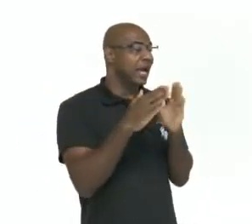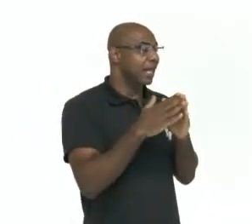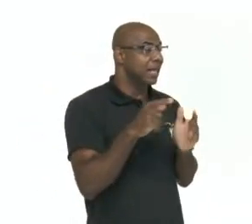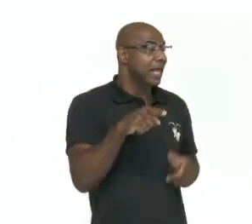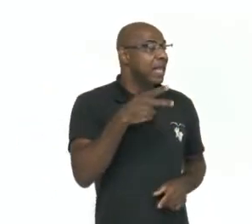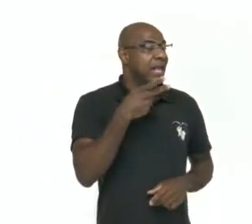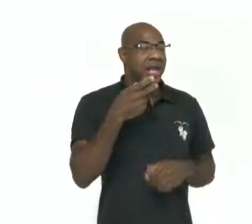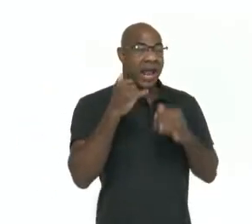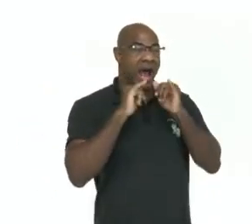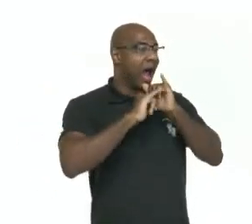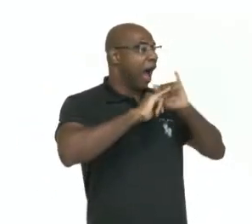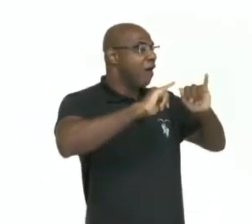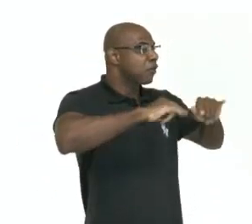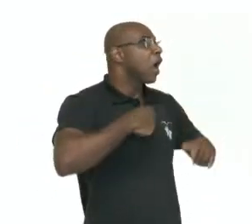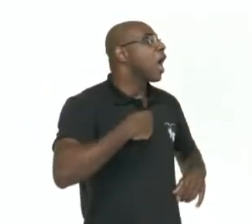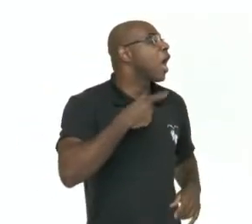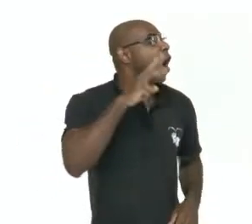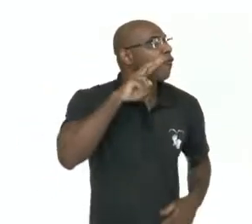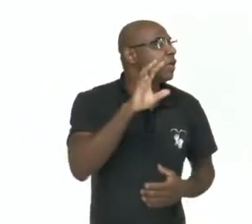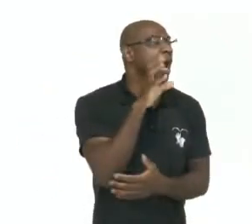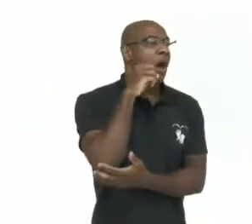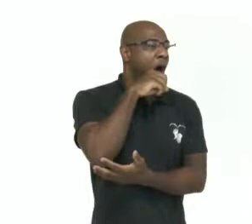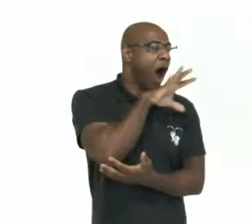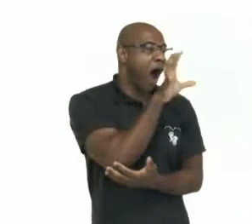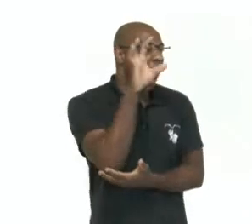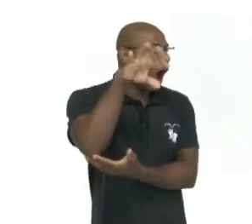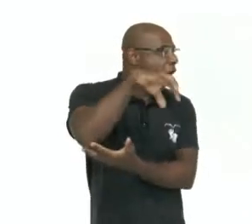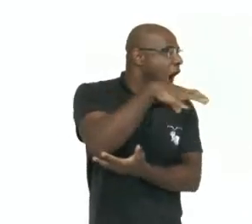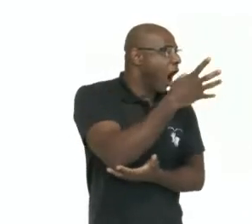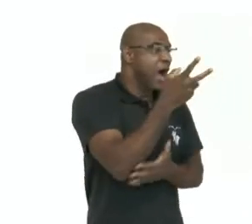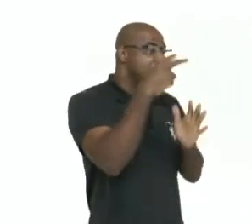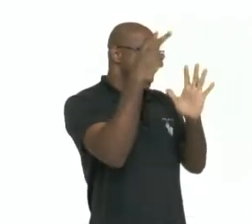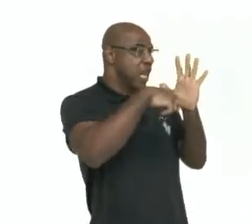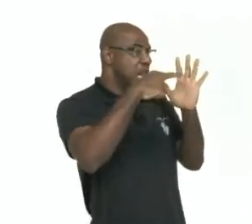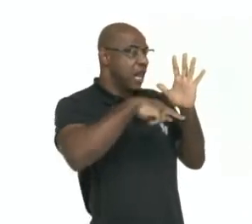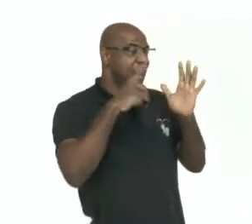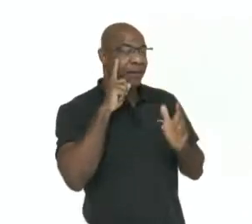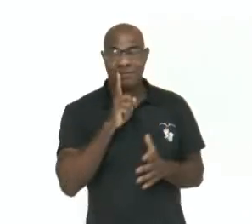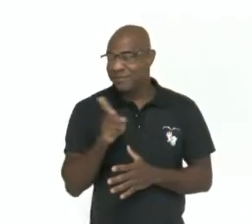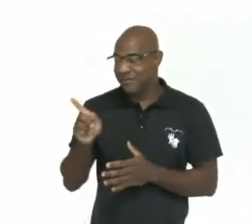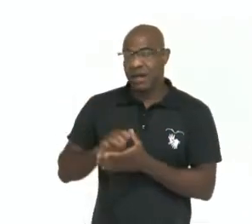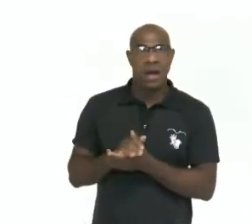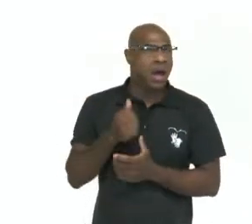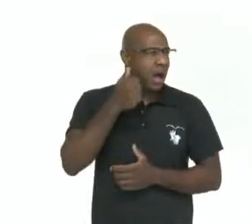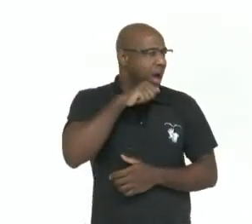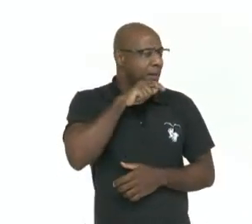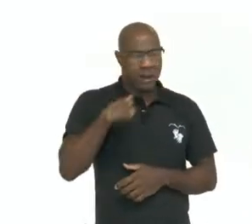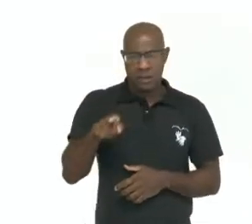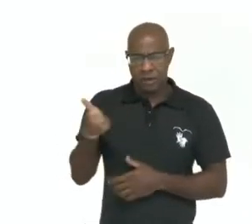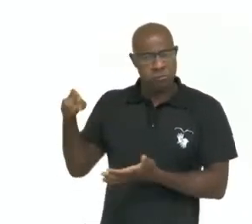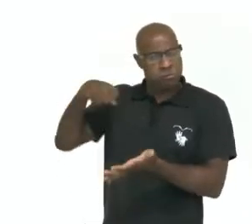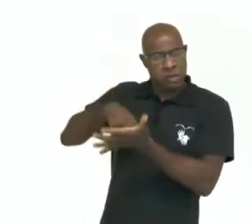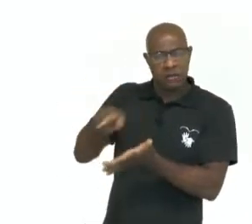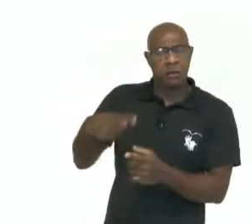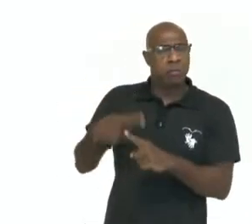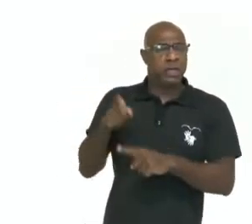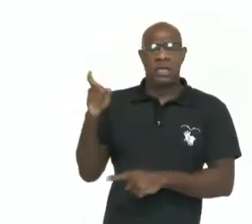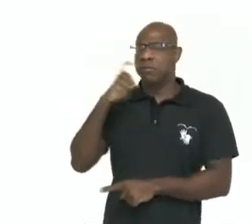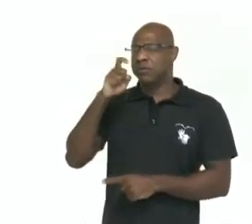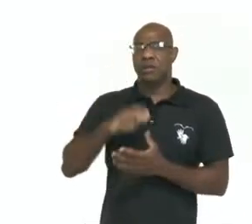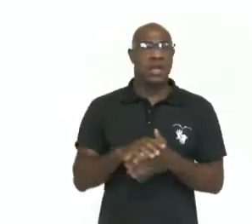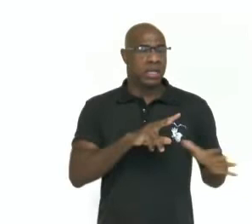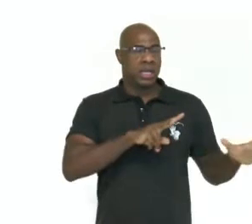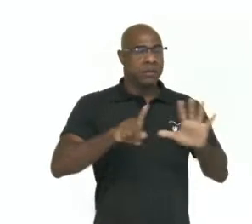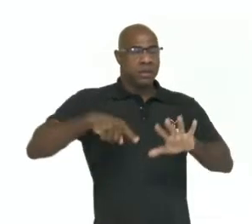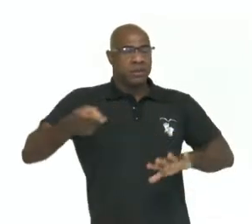2 dragões da independência cuspindo fogo e lendo fotonovelas. A mãe botou-o de castigo, mas na semana seguinte